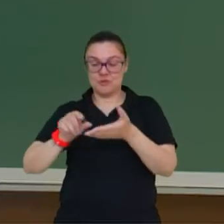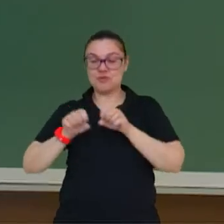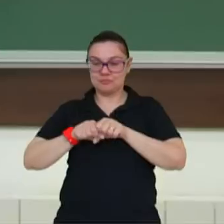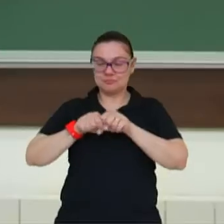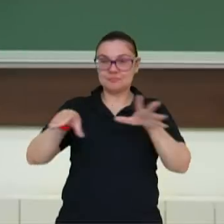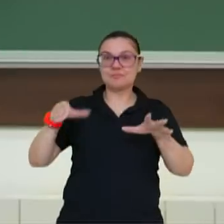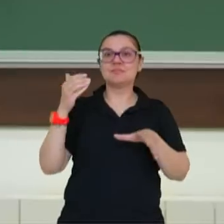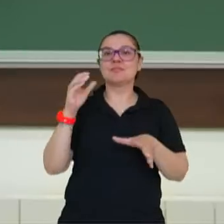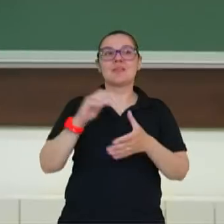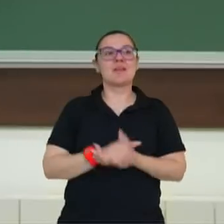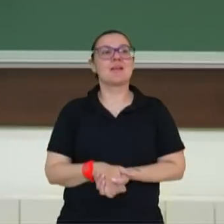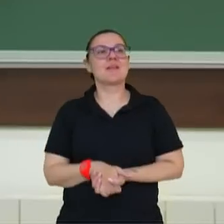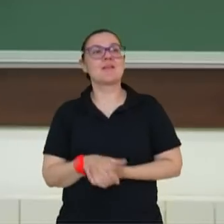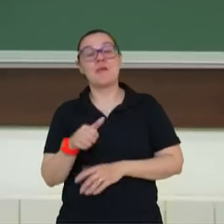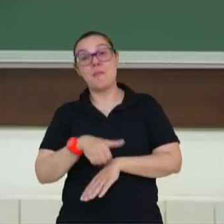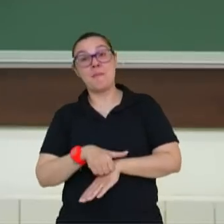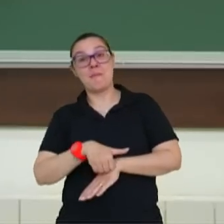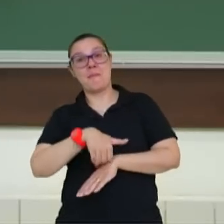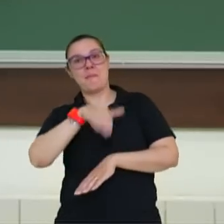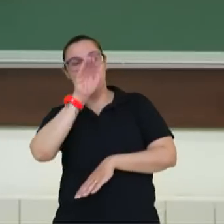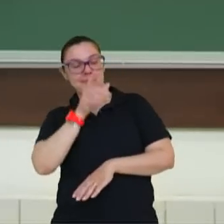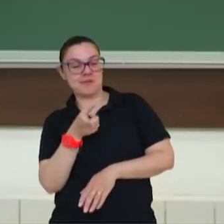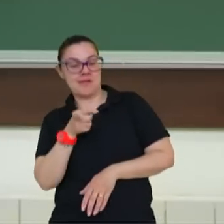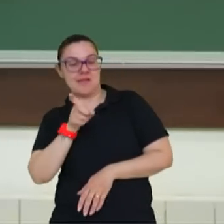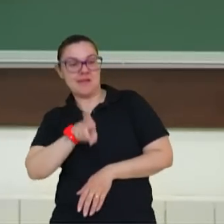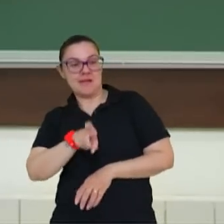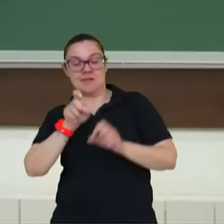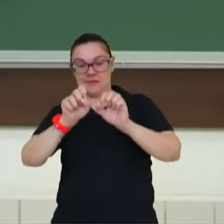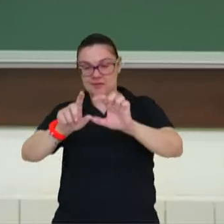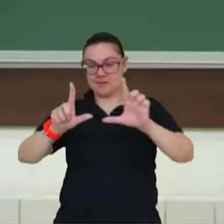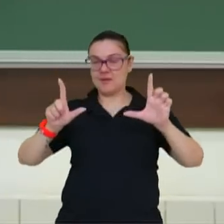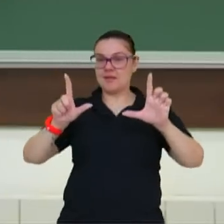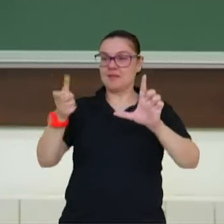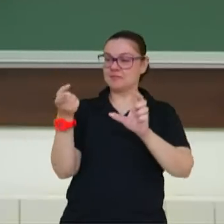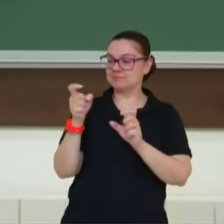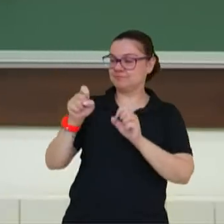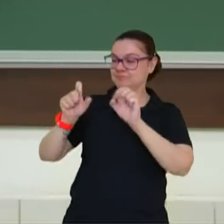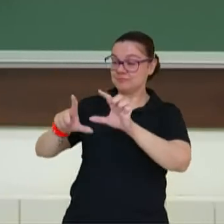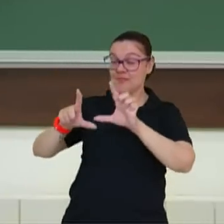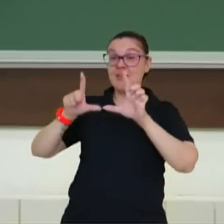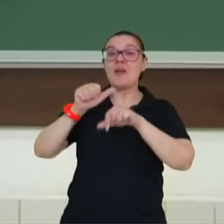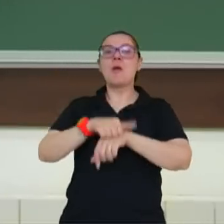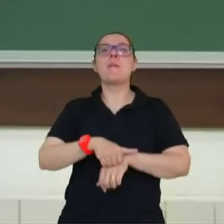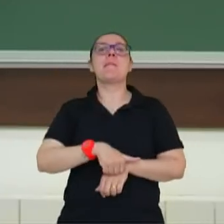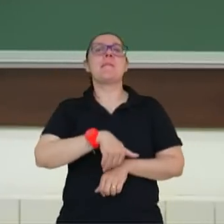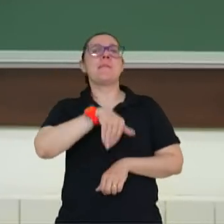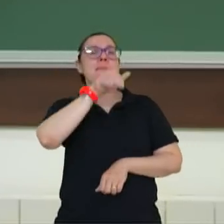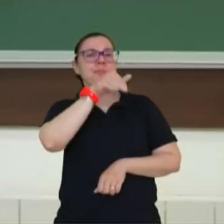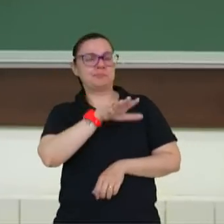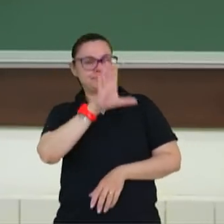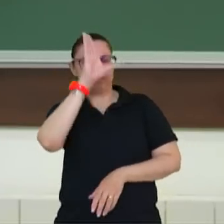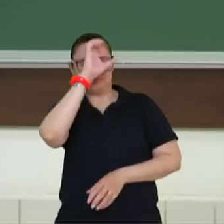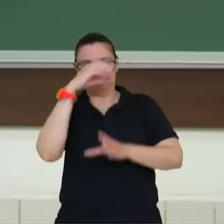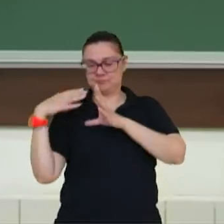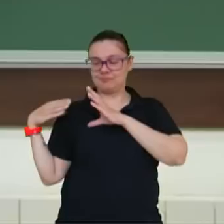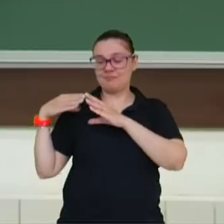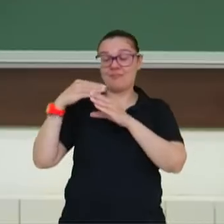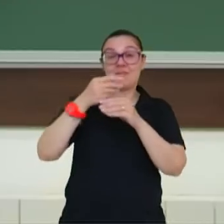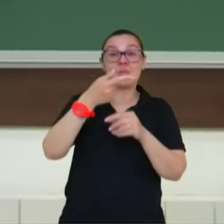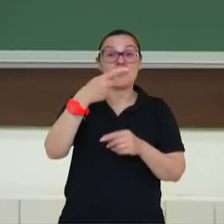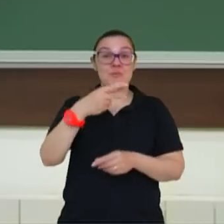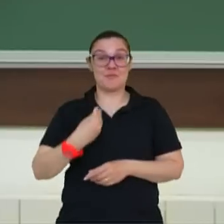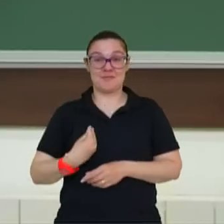divulgação científica, quanto mais você clicar naquelas referências, você acrescenta mais